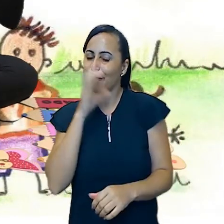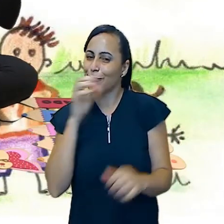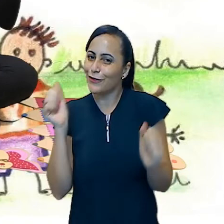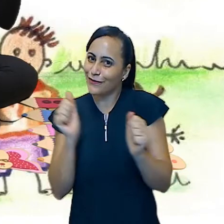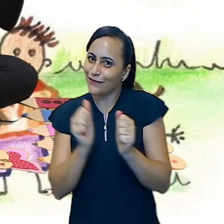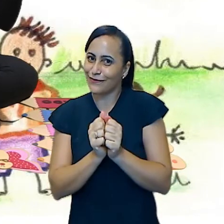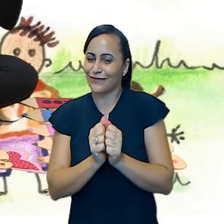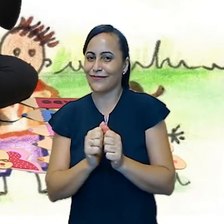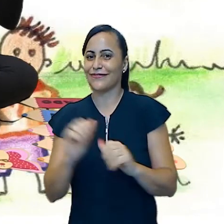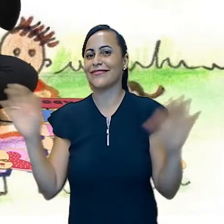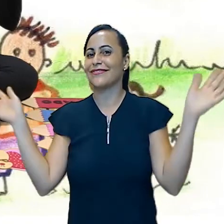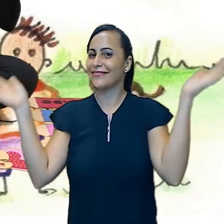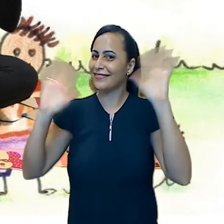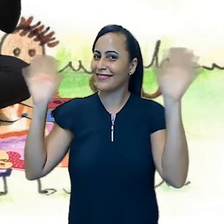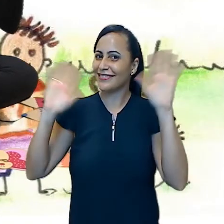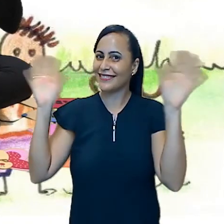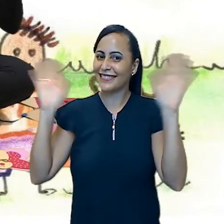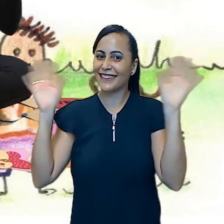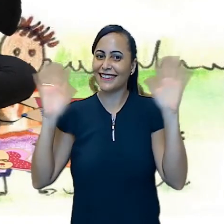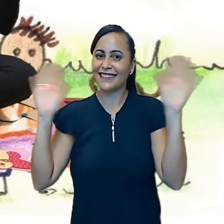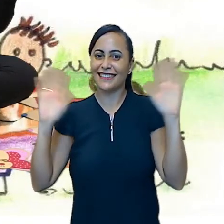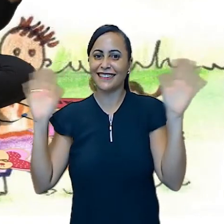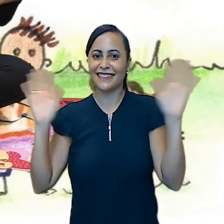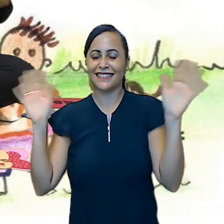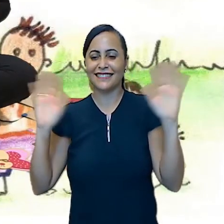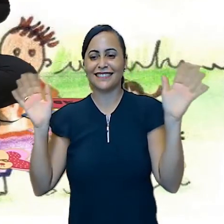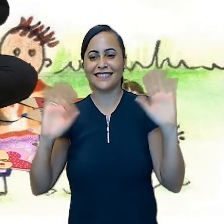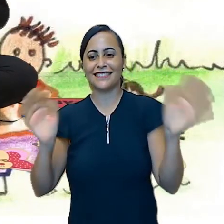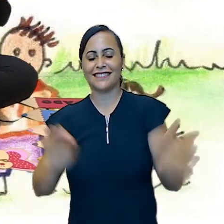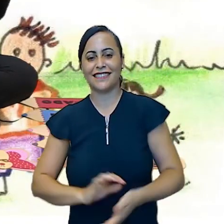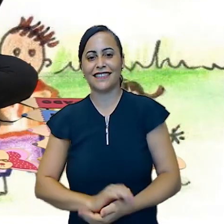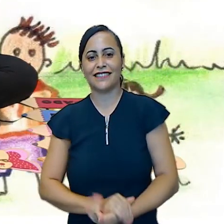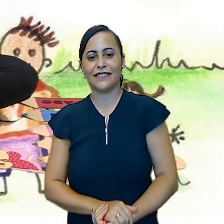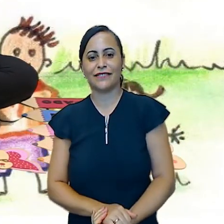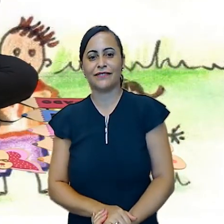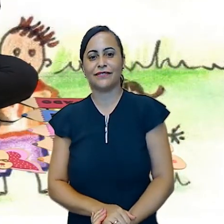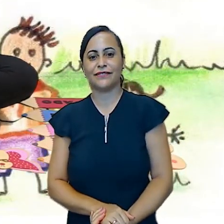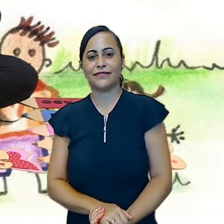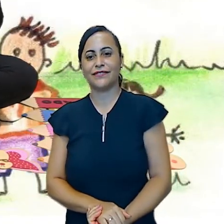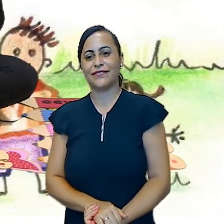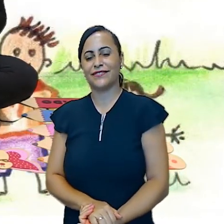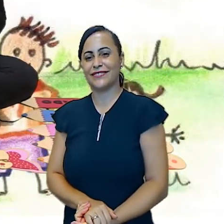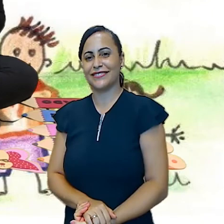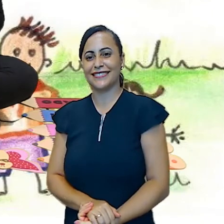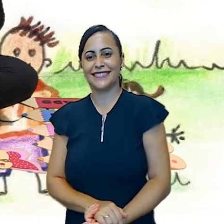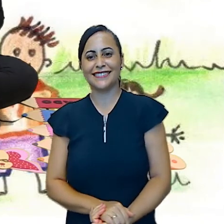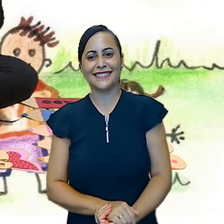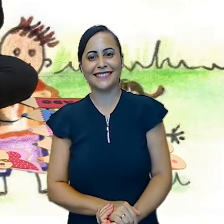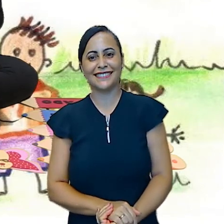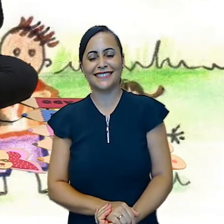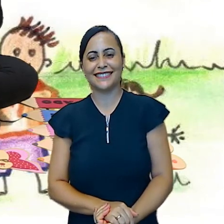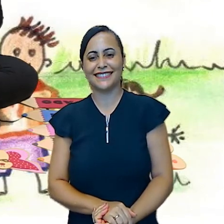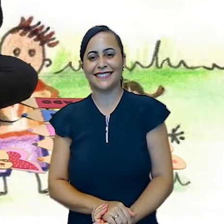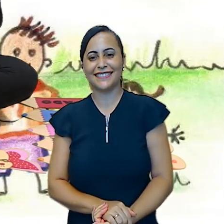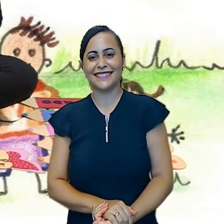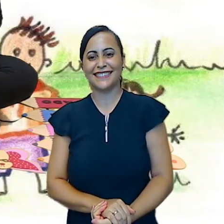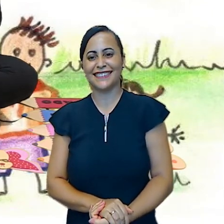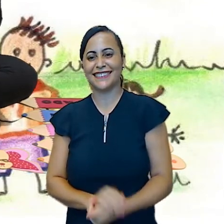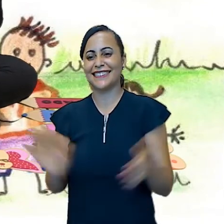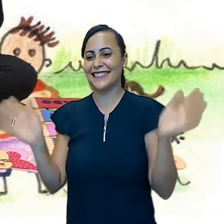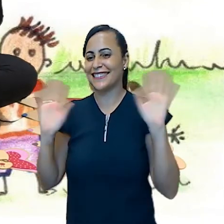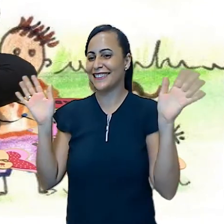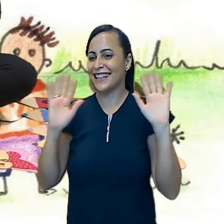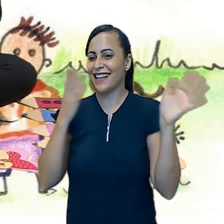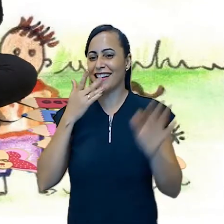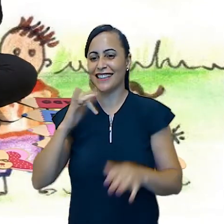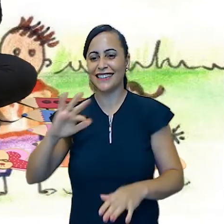juntos. Tchau, crianças! Tchau, crianças!